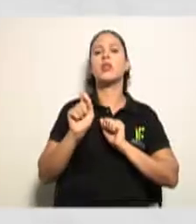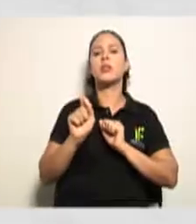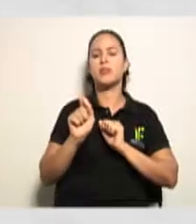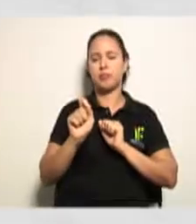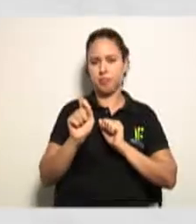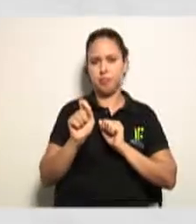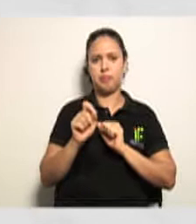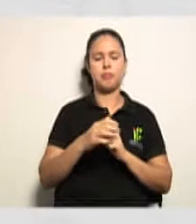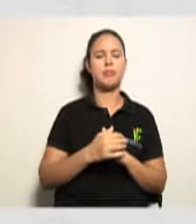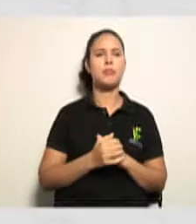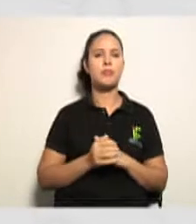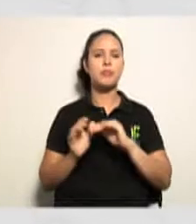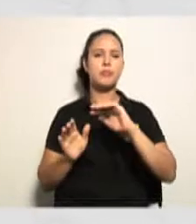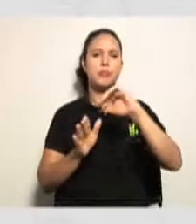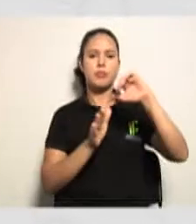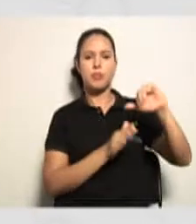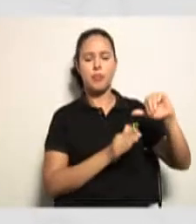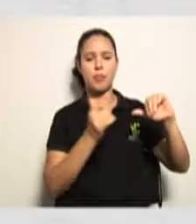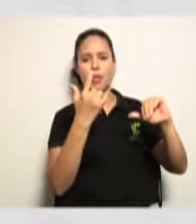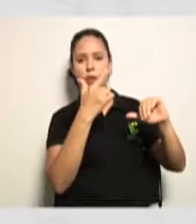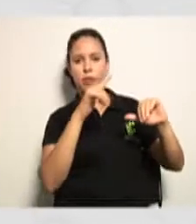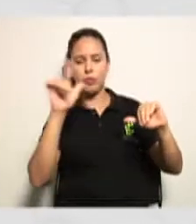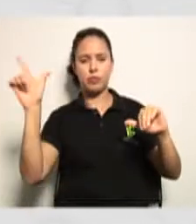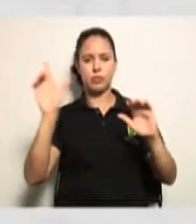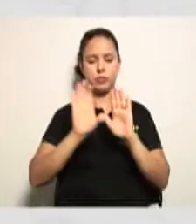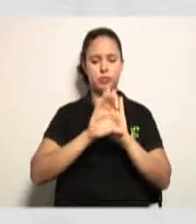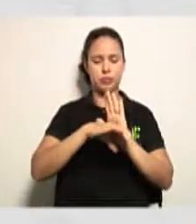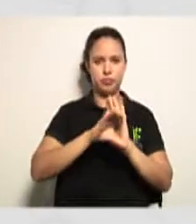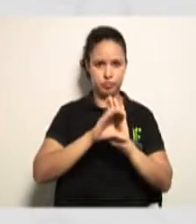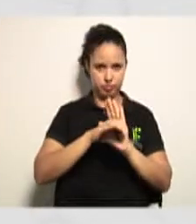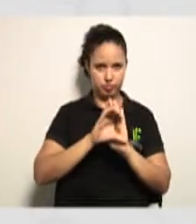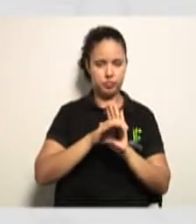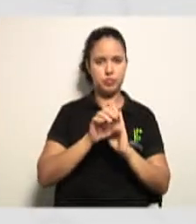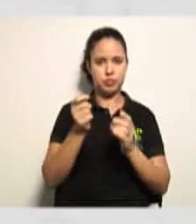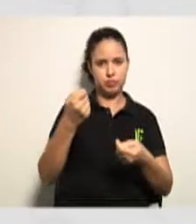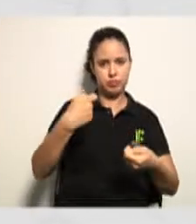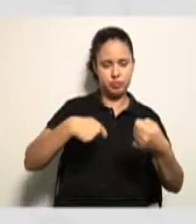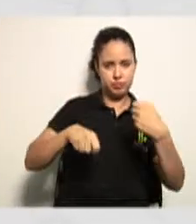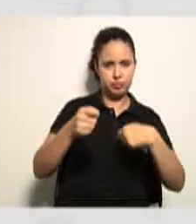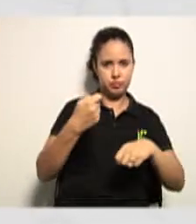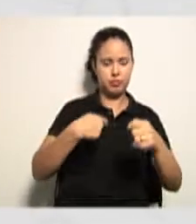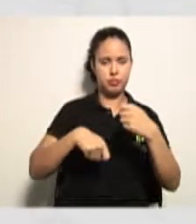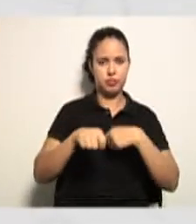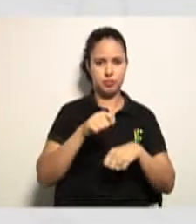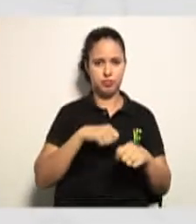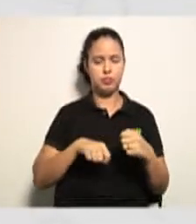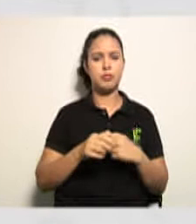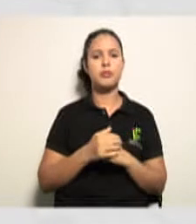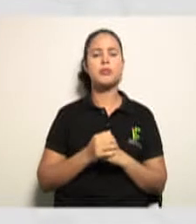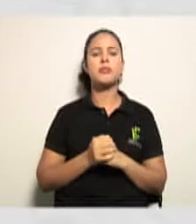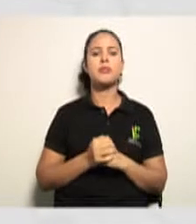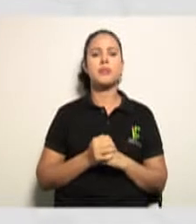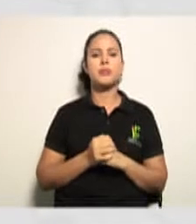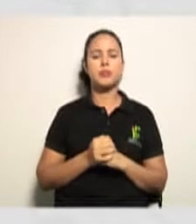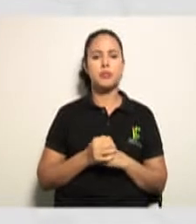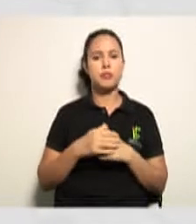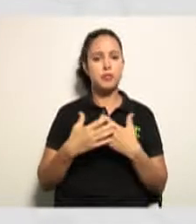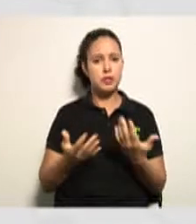outra definição. Professora, traz aí para a gente mais uma definição do que é administração.